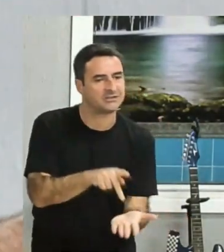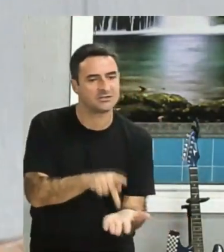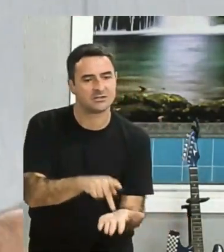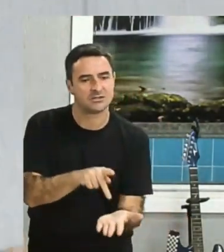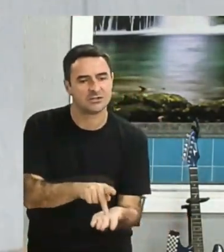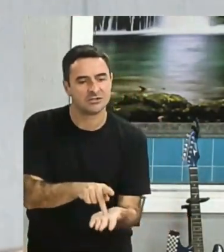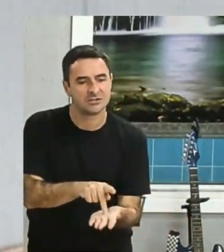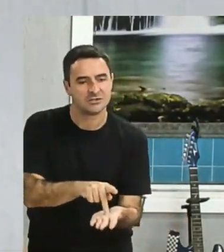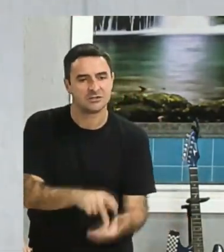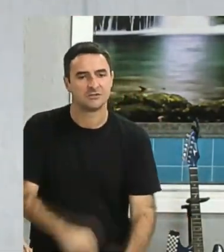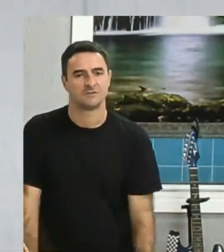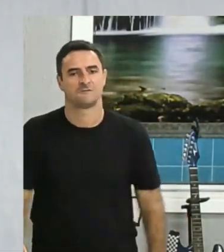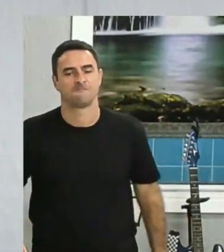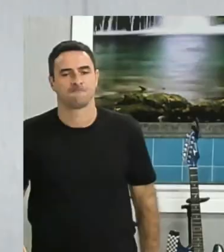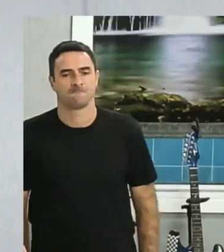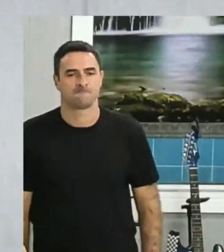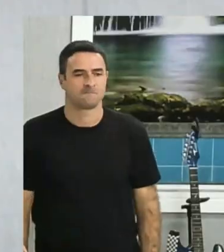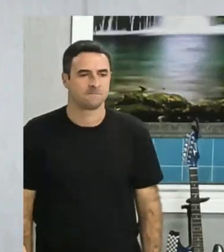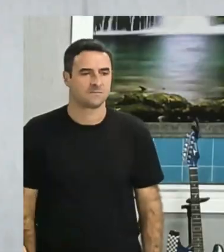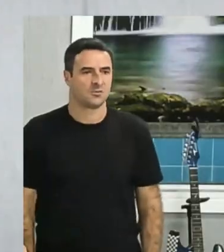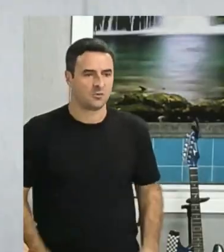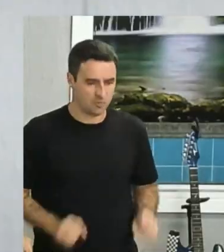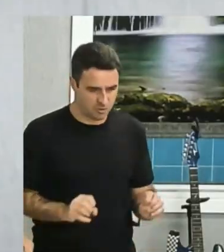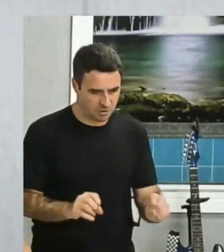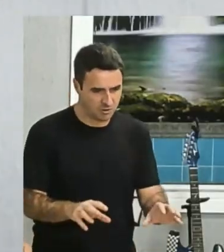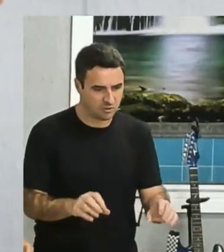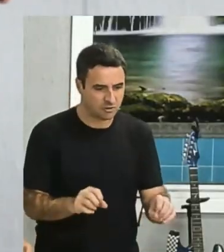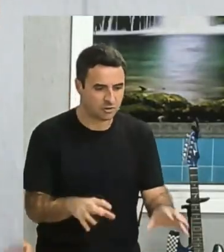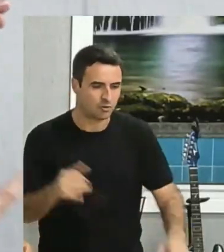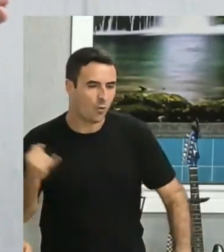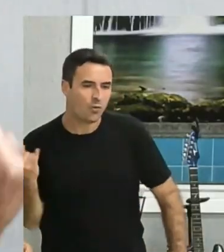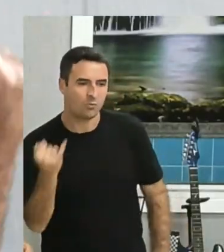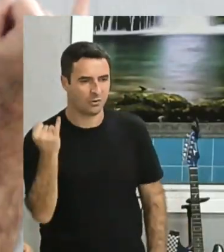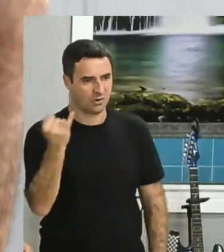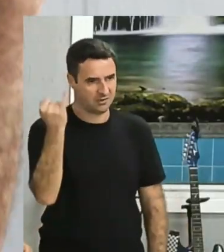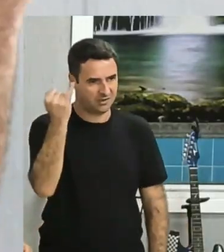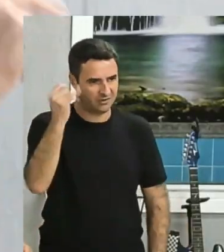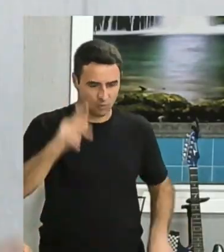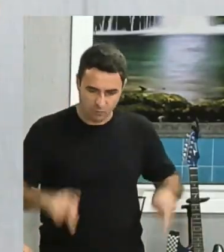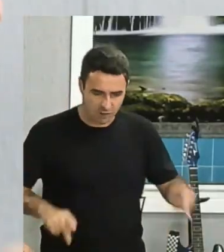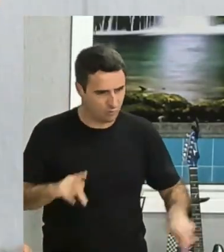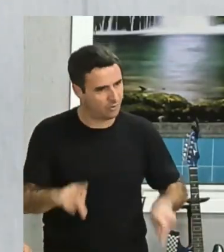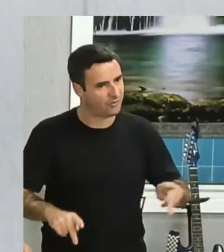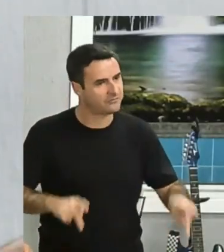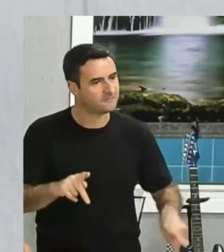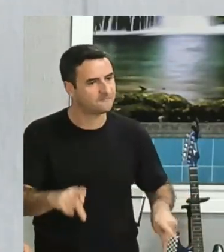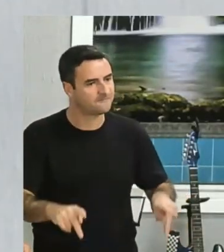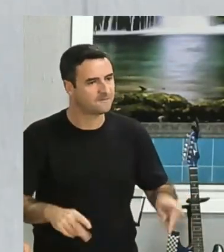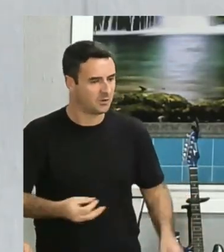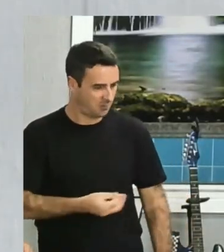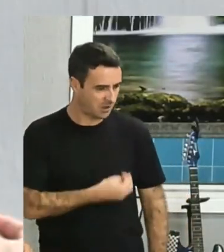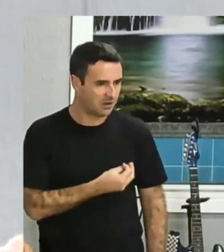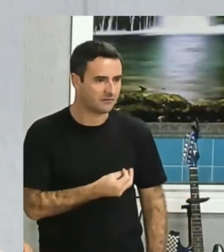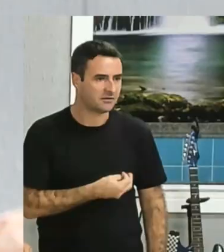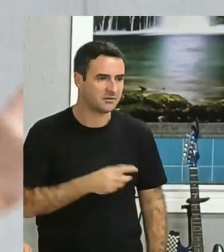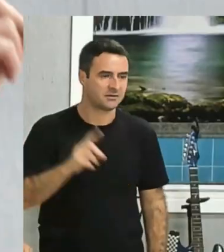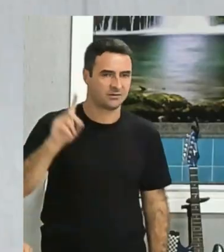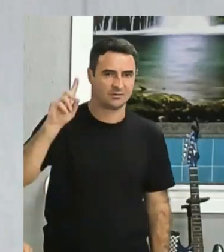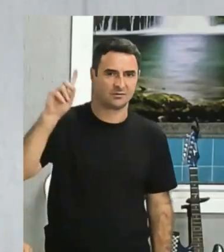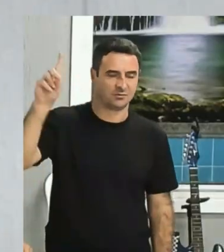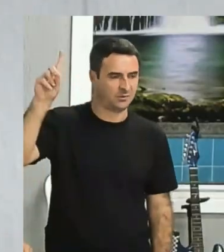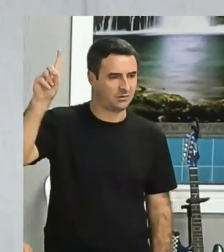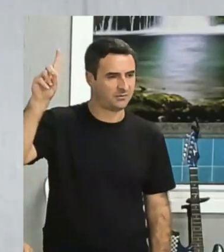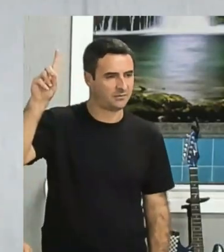algum tipo de instrução importante para a vida do